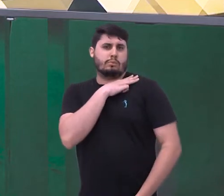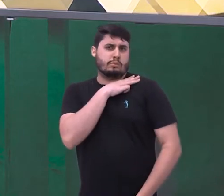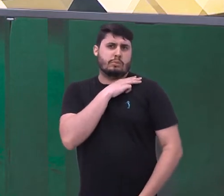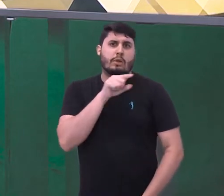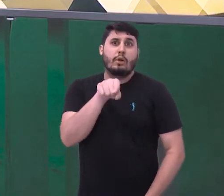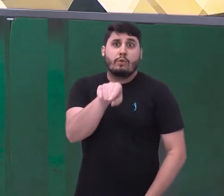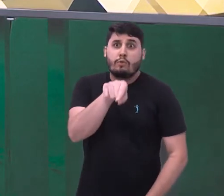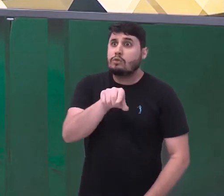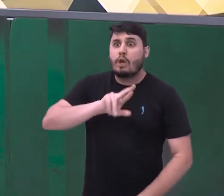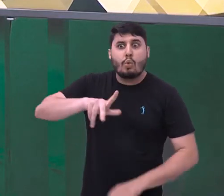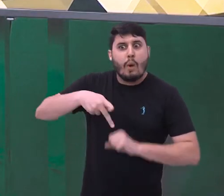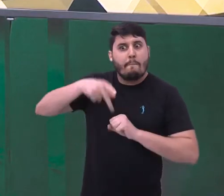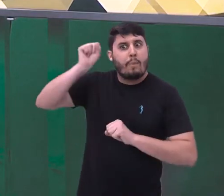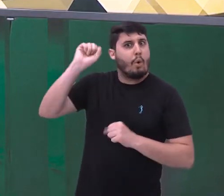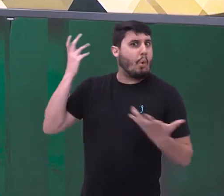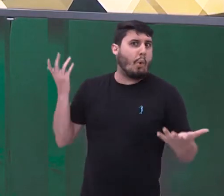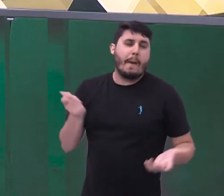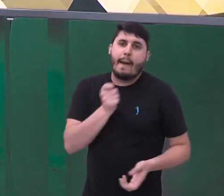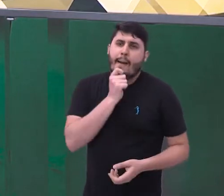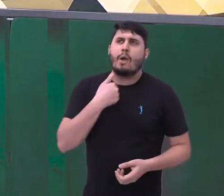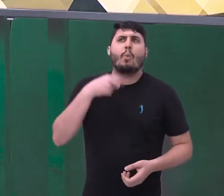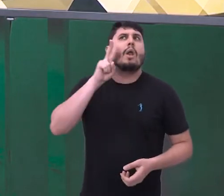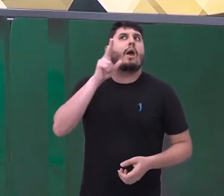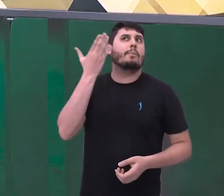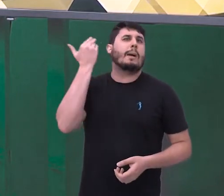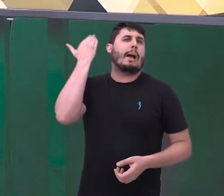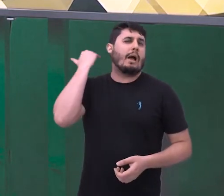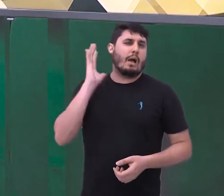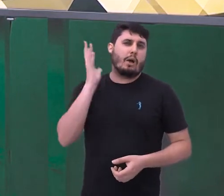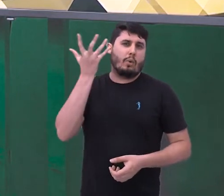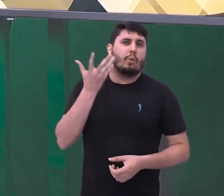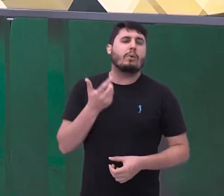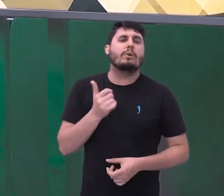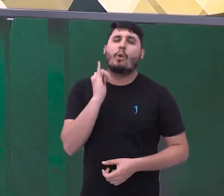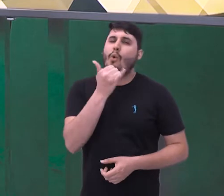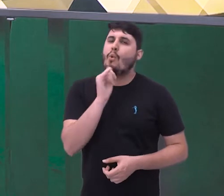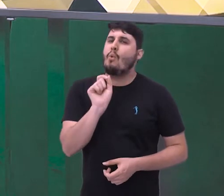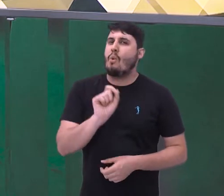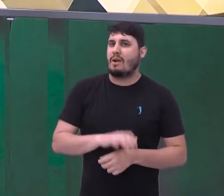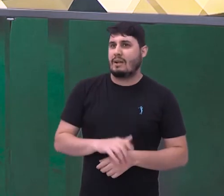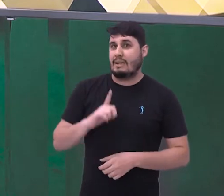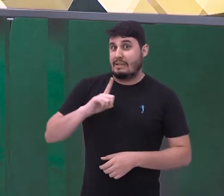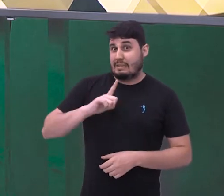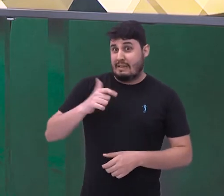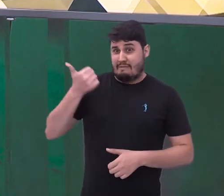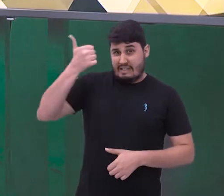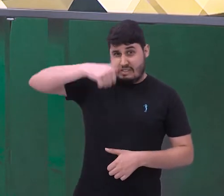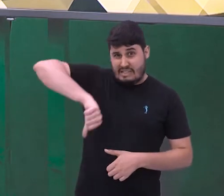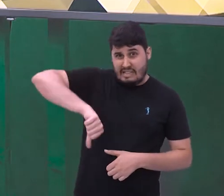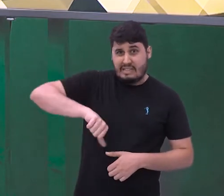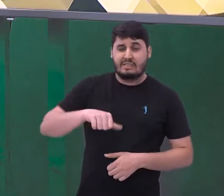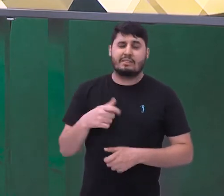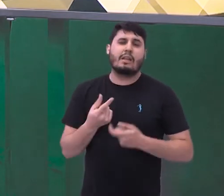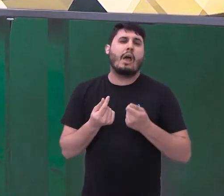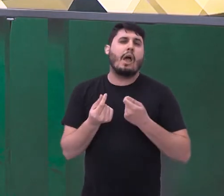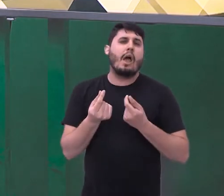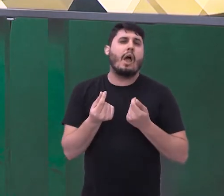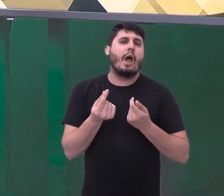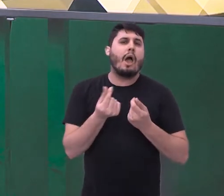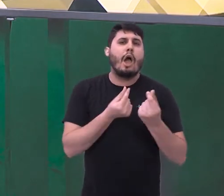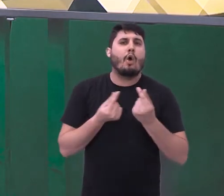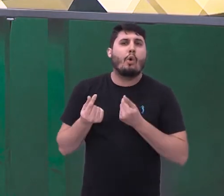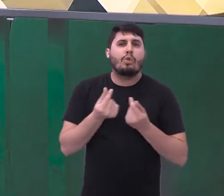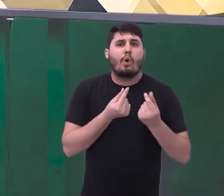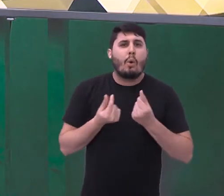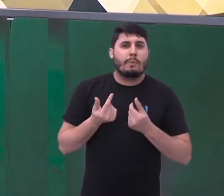são especialistas. Isso me lembra um fato aqui, há muitos anos, quando se deu a crise econômica, a